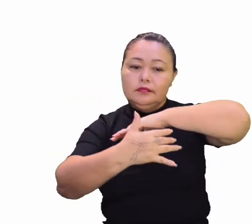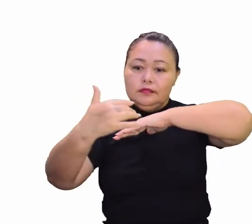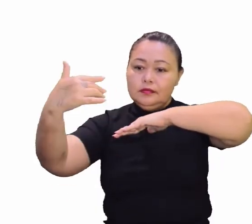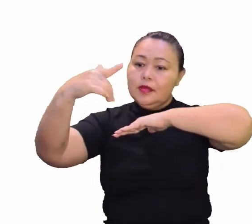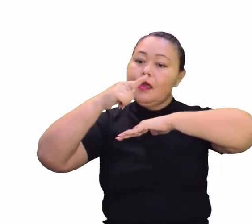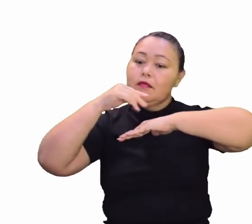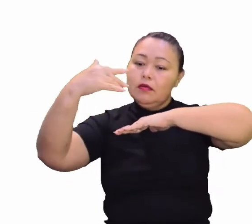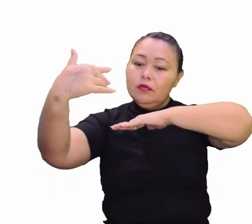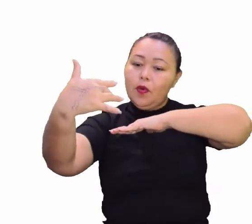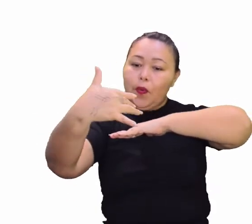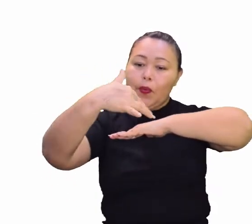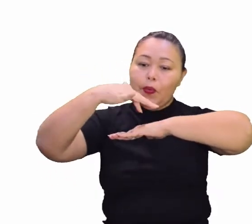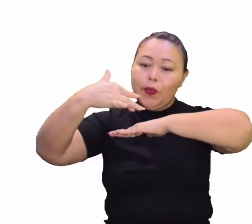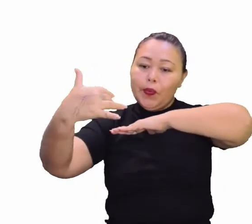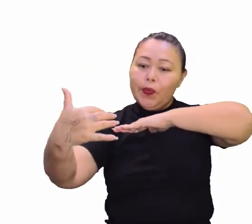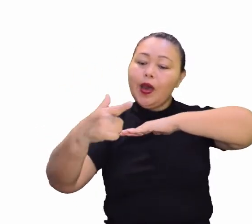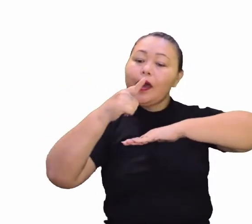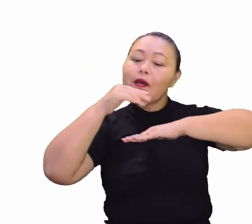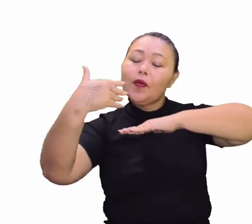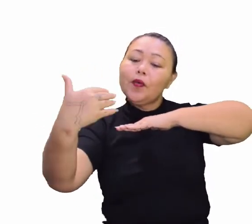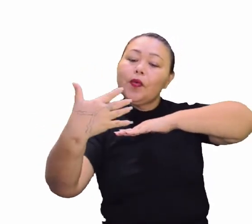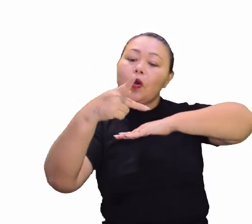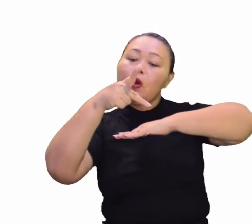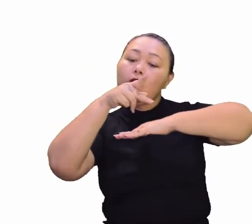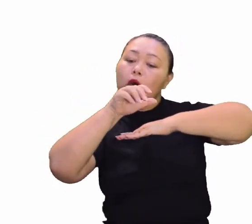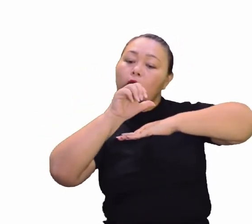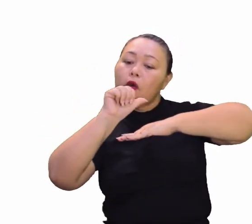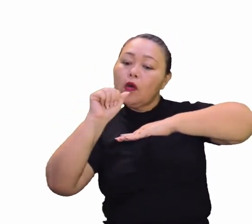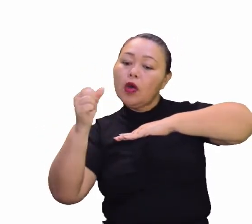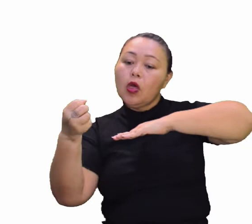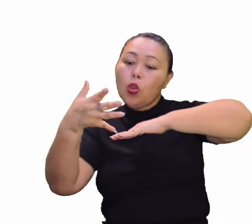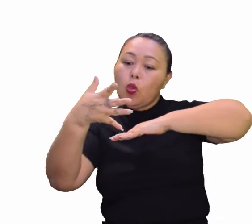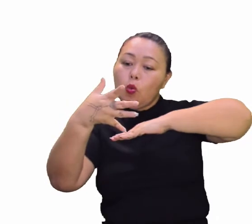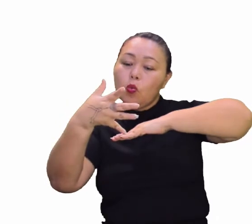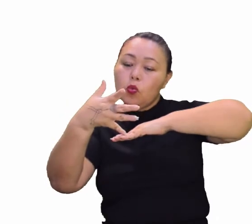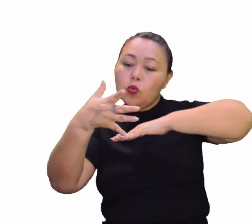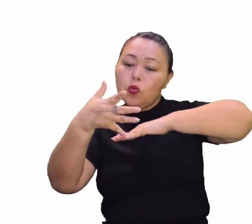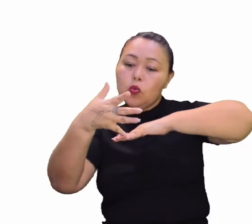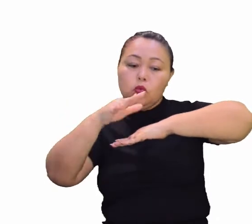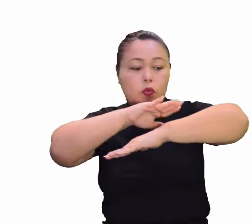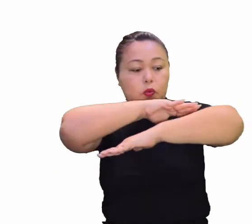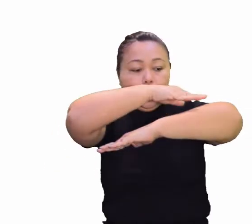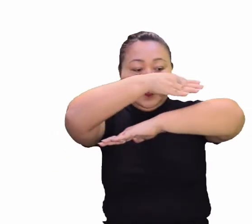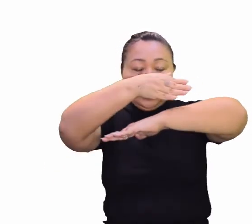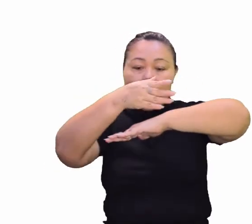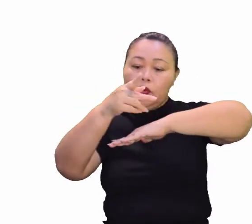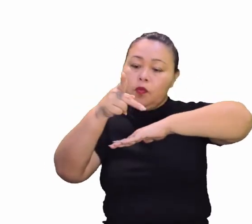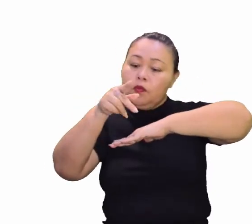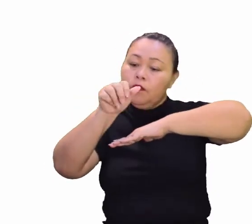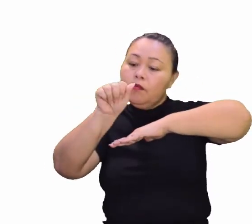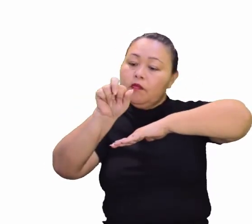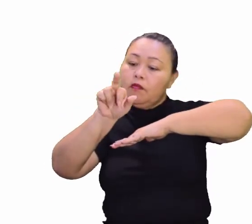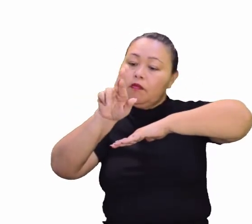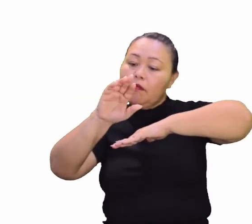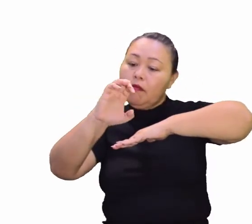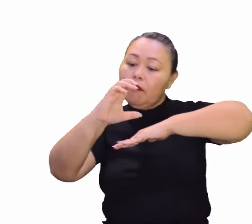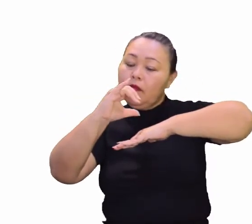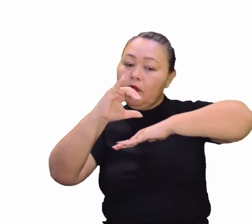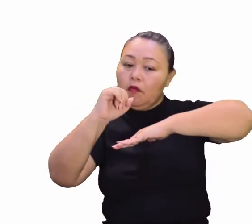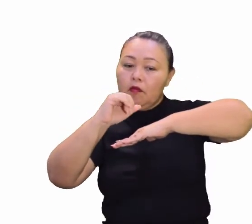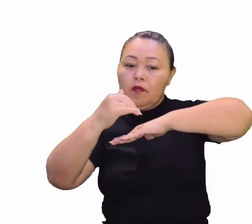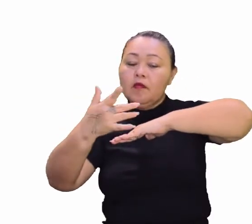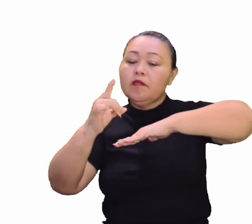Ó. Então, o Pacás Novos e a Serra dos Parecis é um divisor de águas,